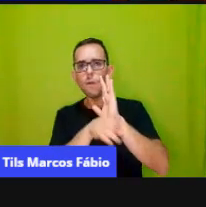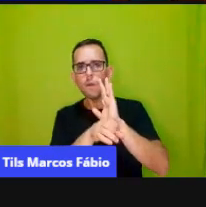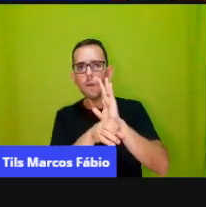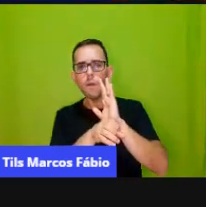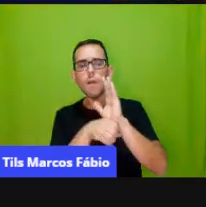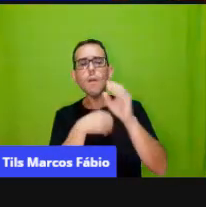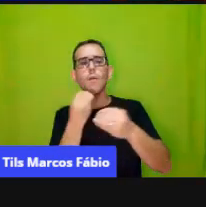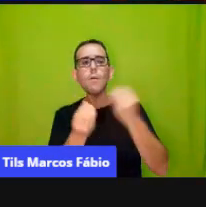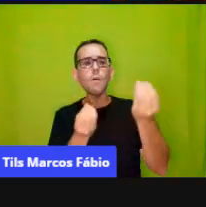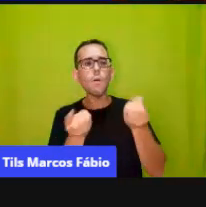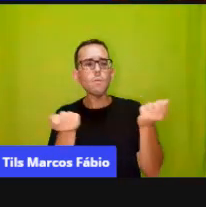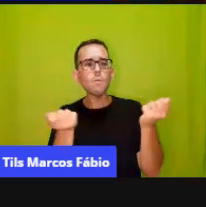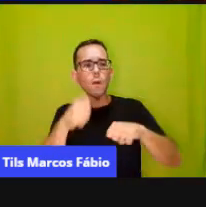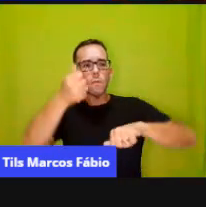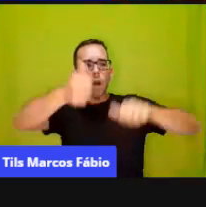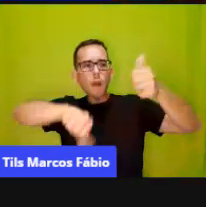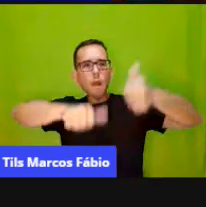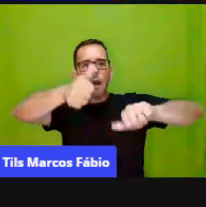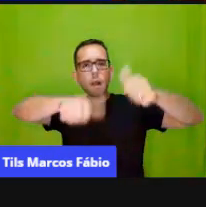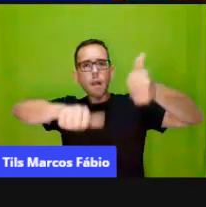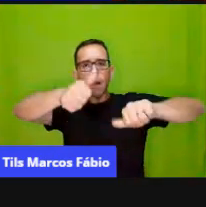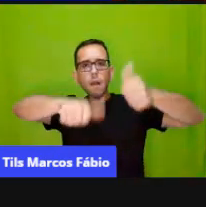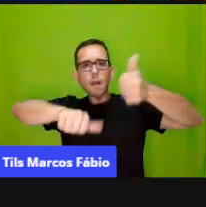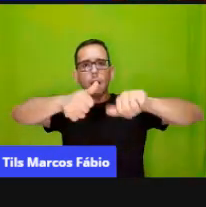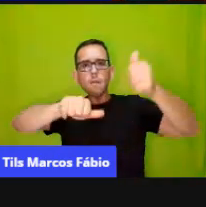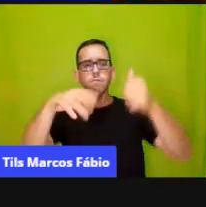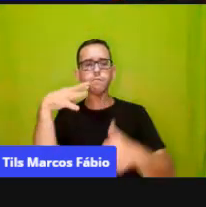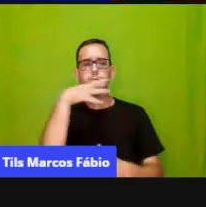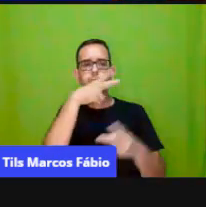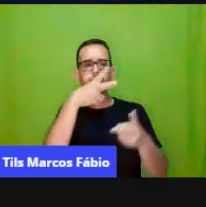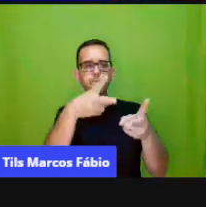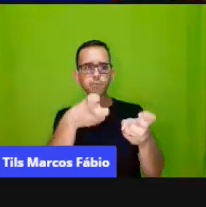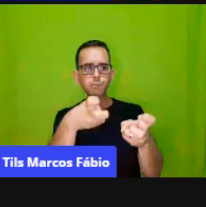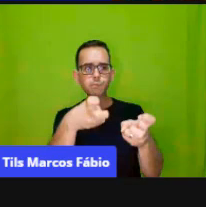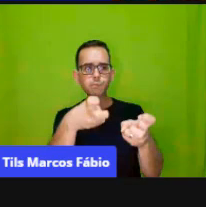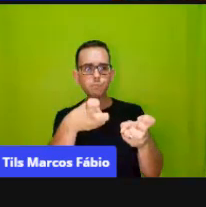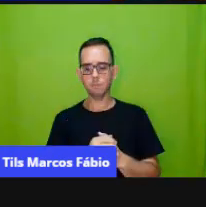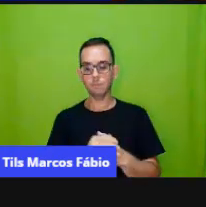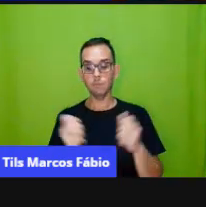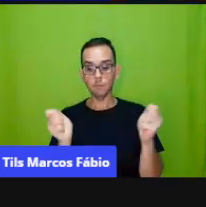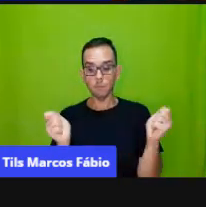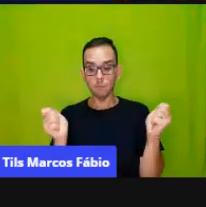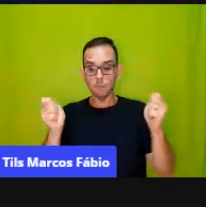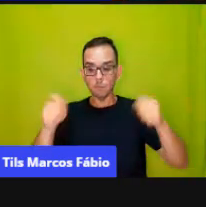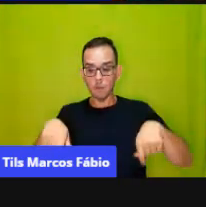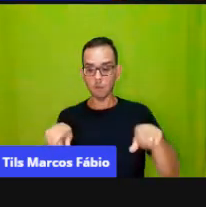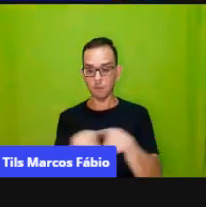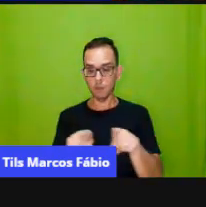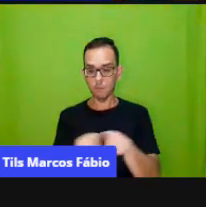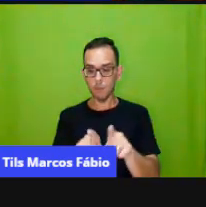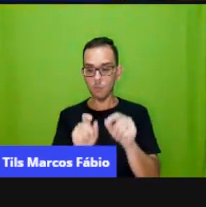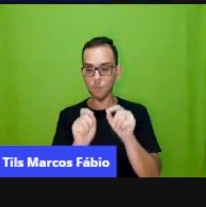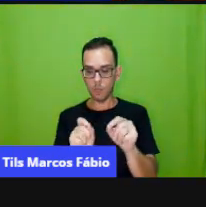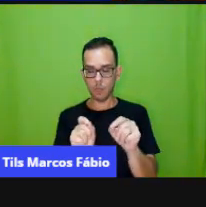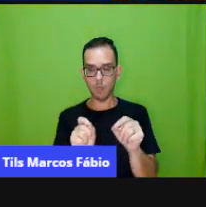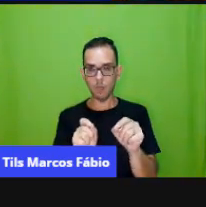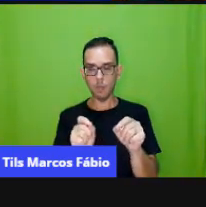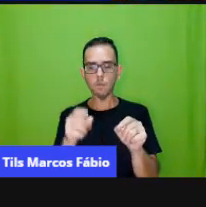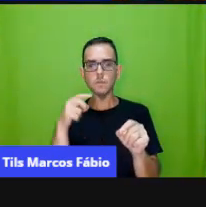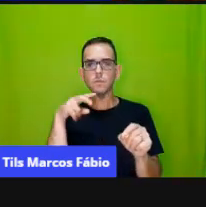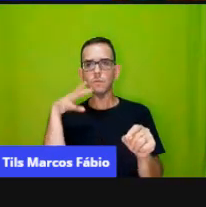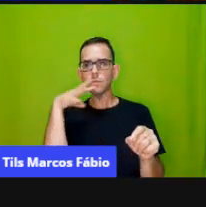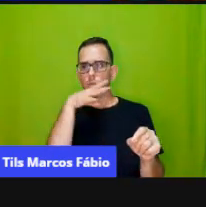gente poderia avaliar, né, a percepção do animal. Então, a gente poderia avaliar o animal sob a percepção dos sentimentos